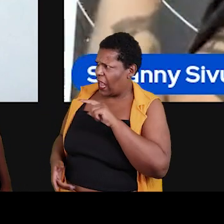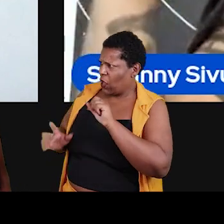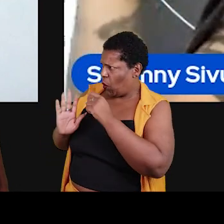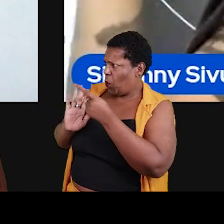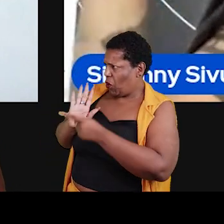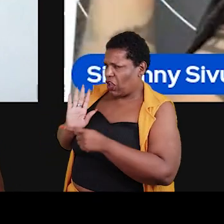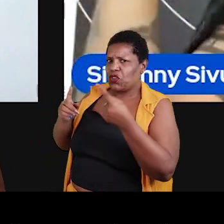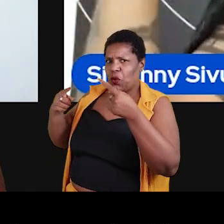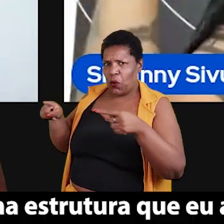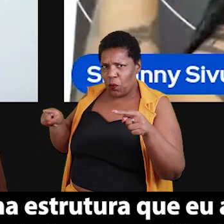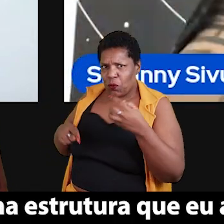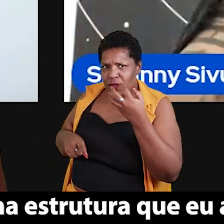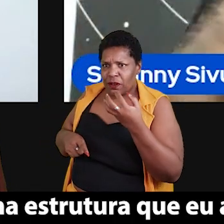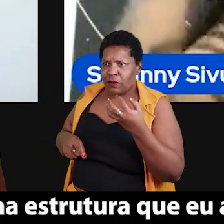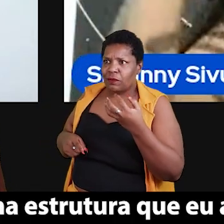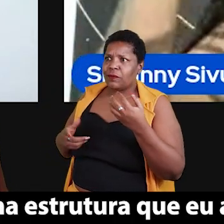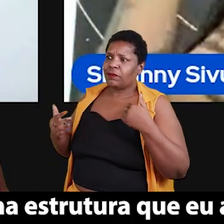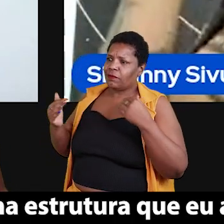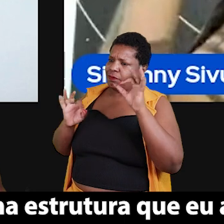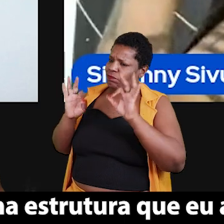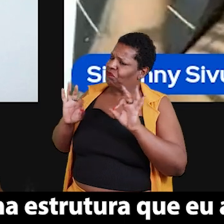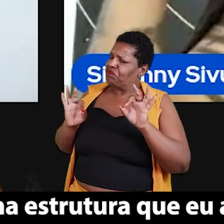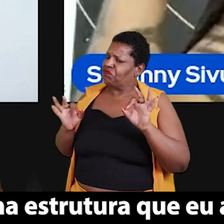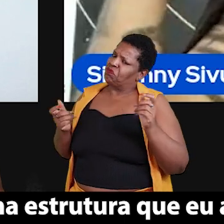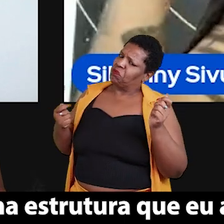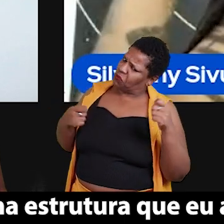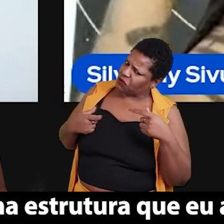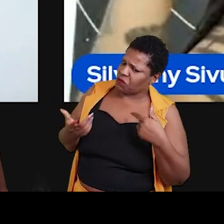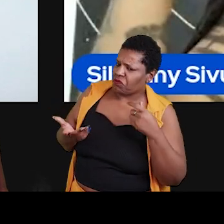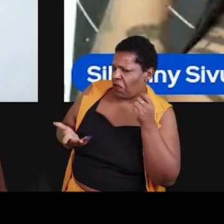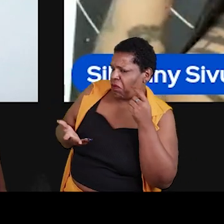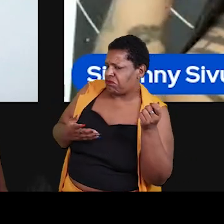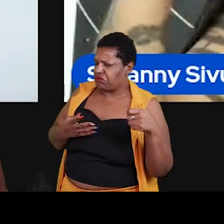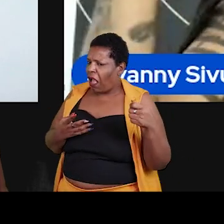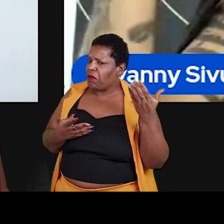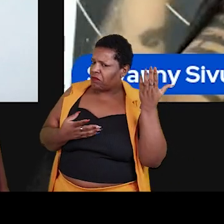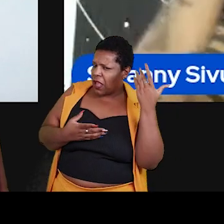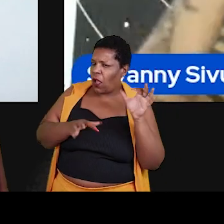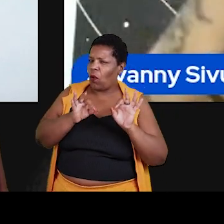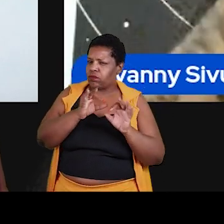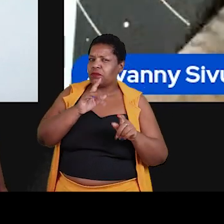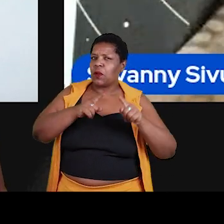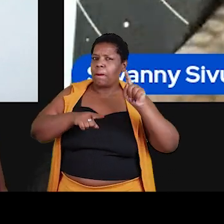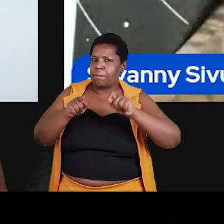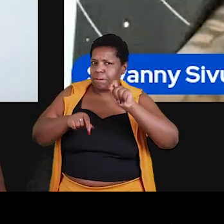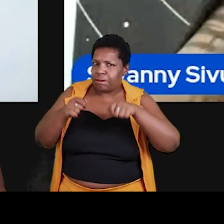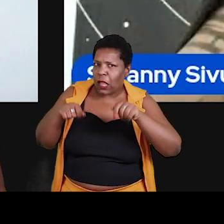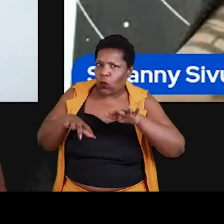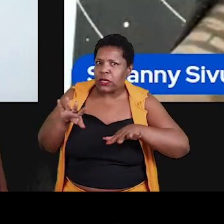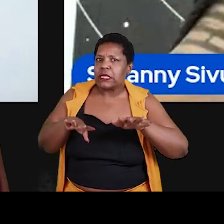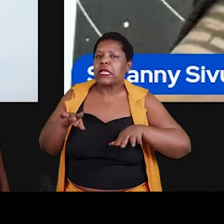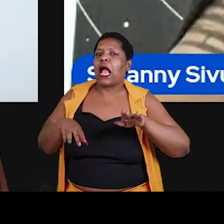projeto musical? E aí eu montei uma estrutura que eu achava que era viável, né? Na época, com